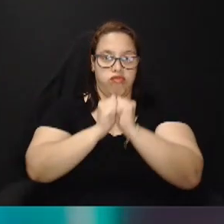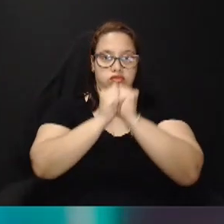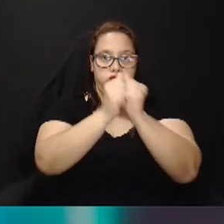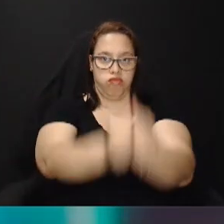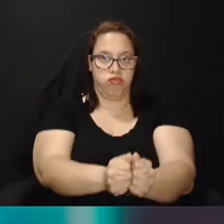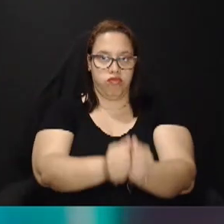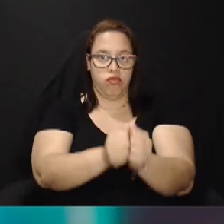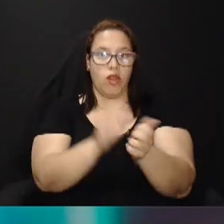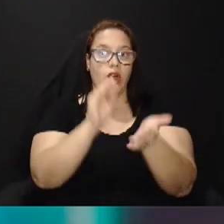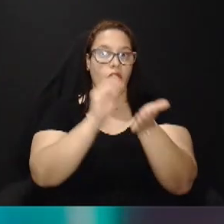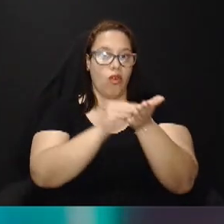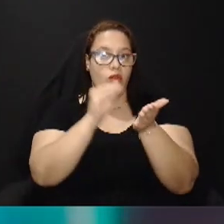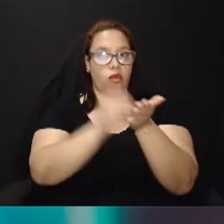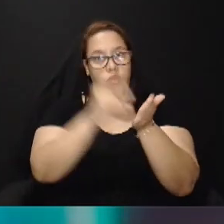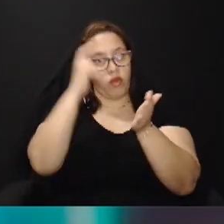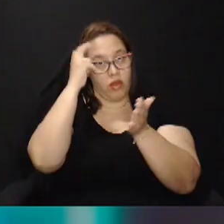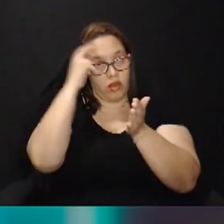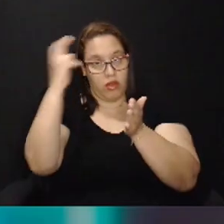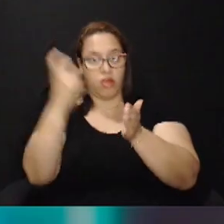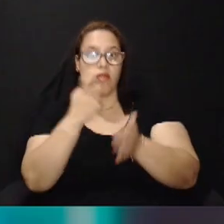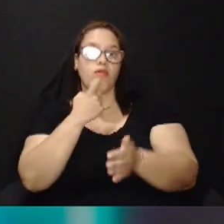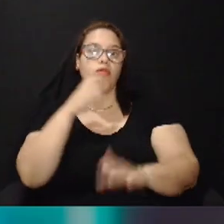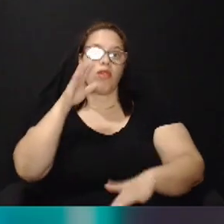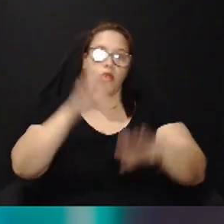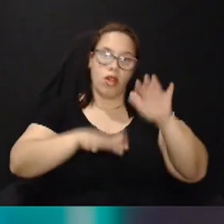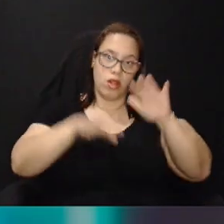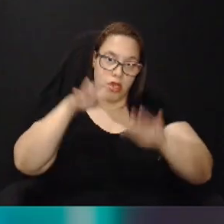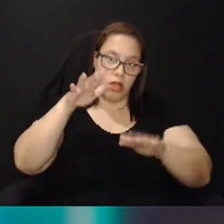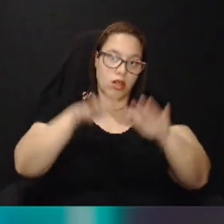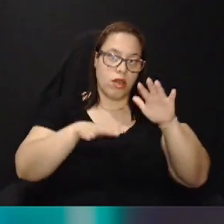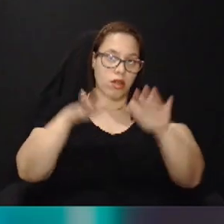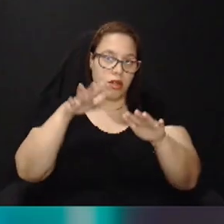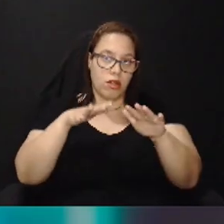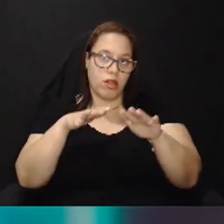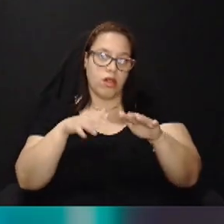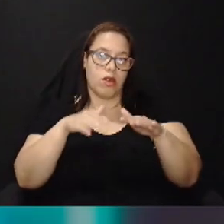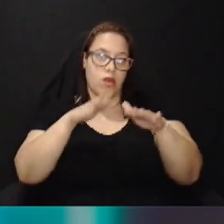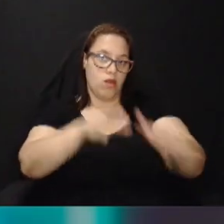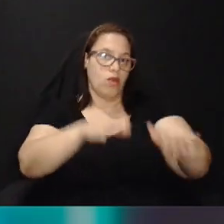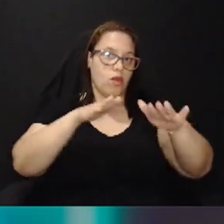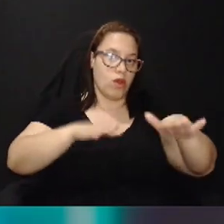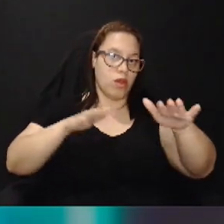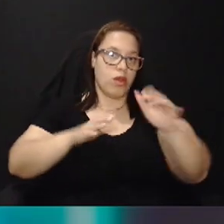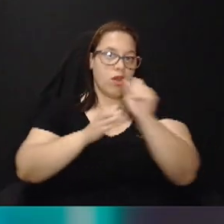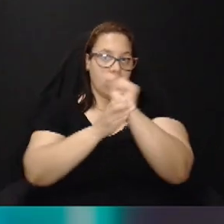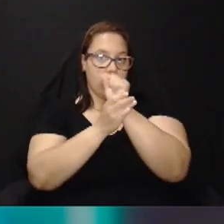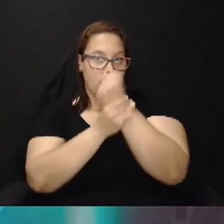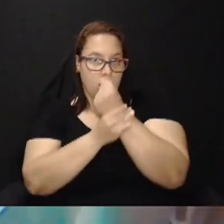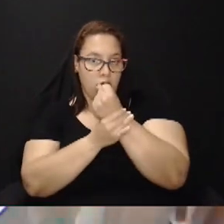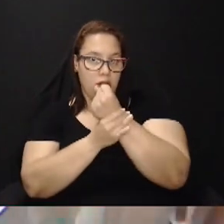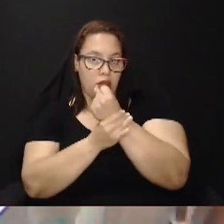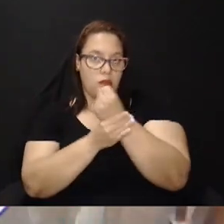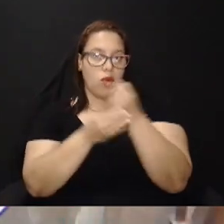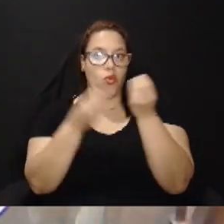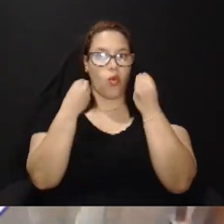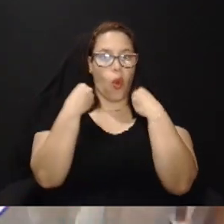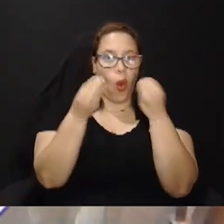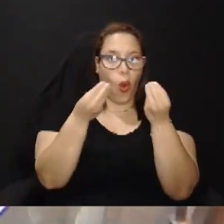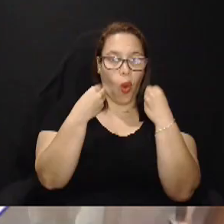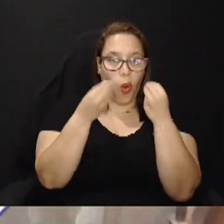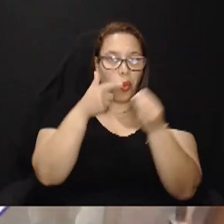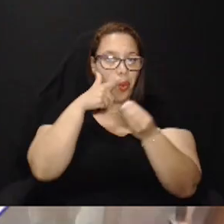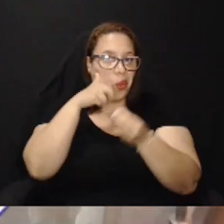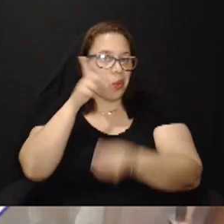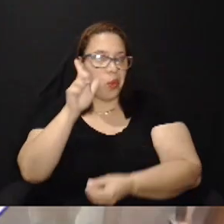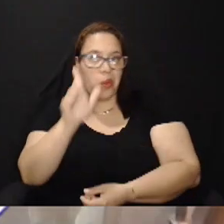pouquinho de inteligência para Campinas às vezes. Então, no trânsito, na segurança. Então, mas como que a gente vai conseguir isso?